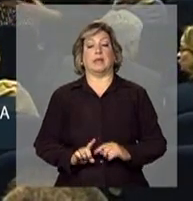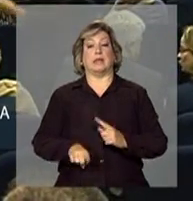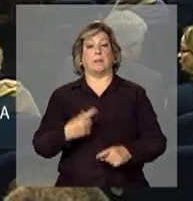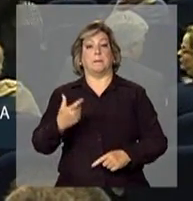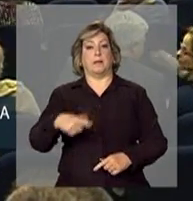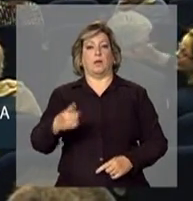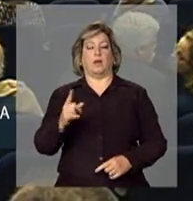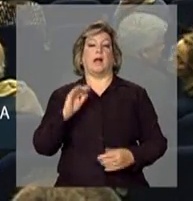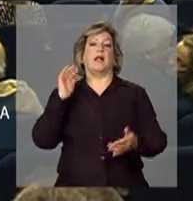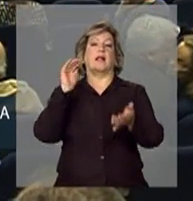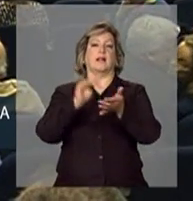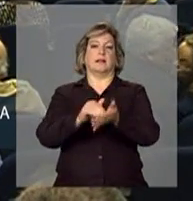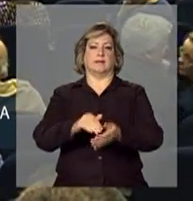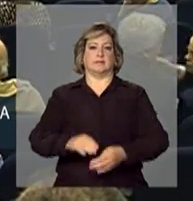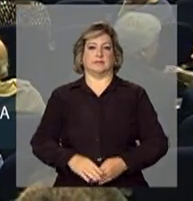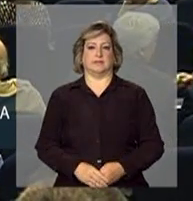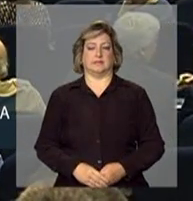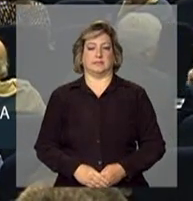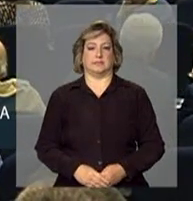mais uma lá atrás.